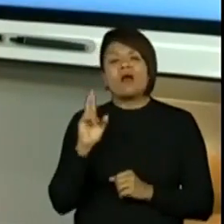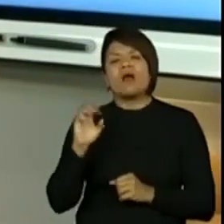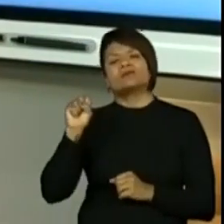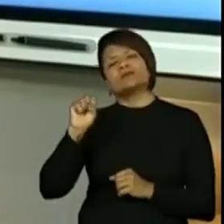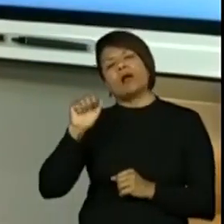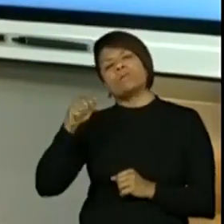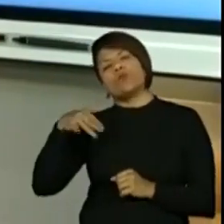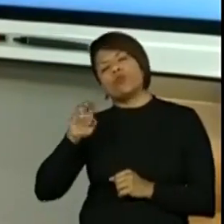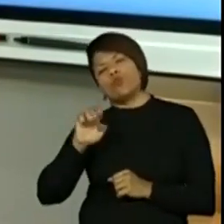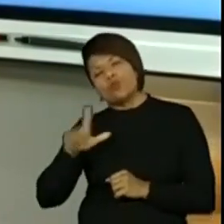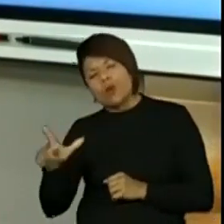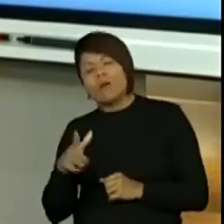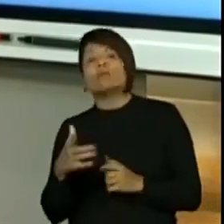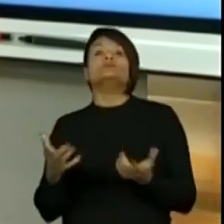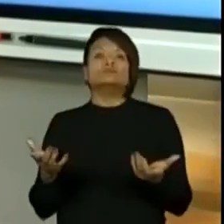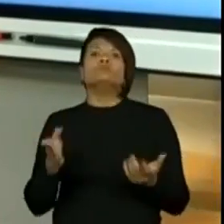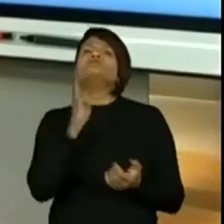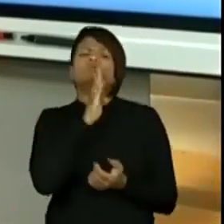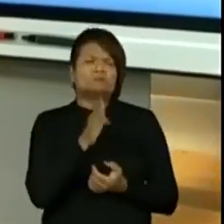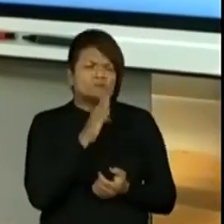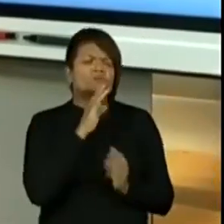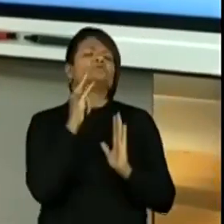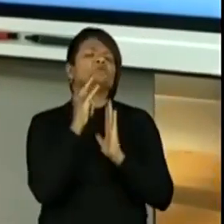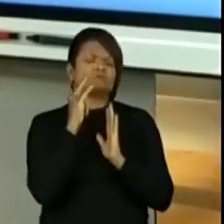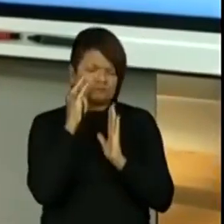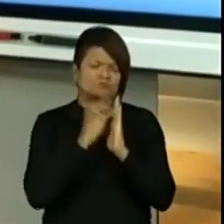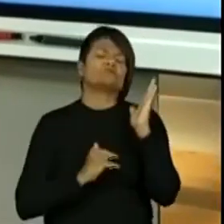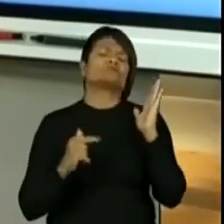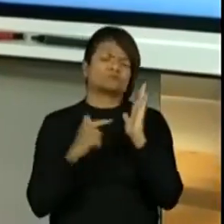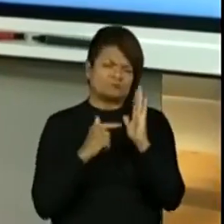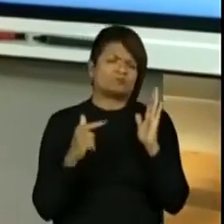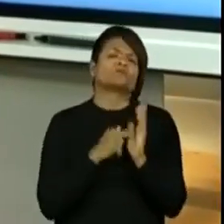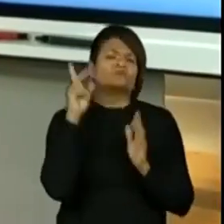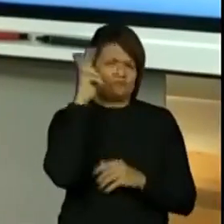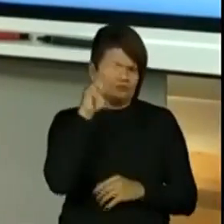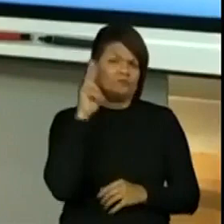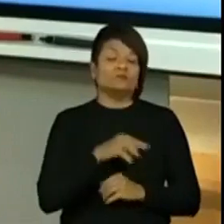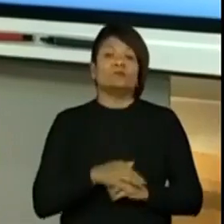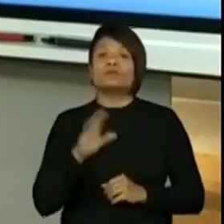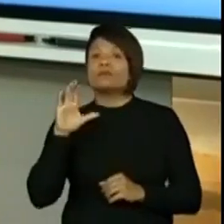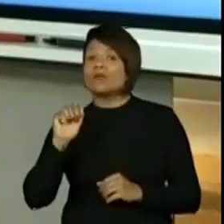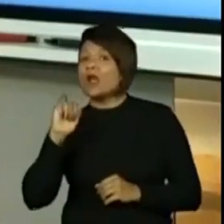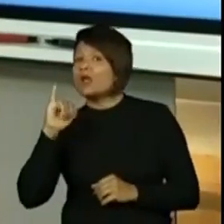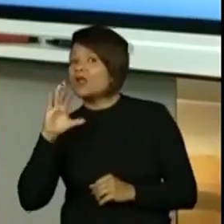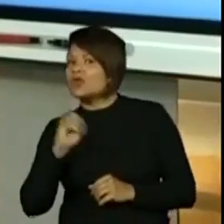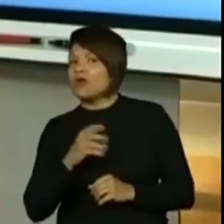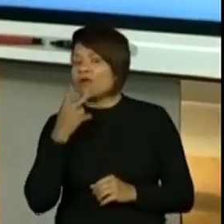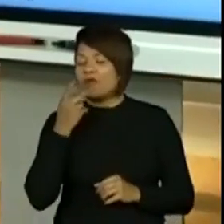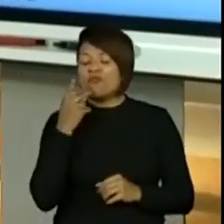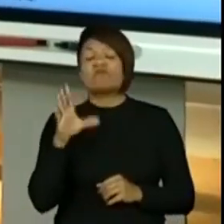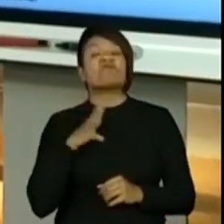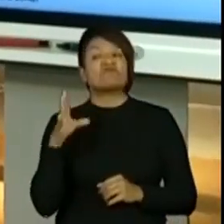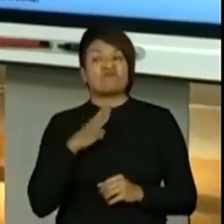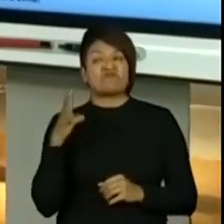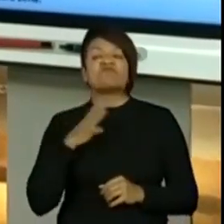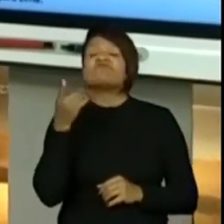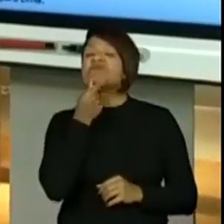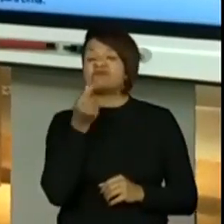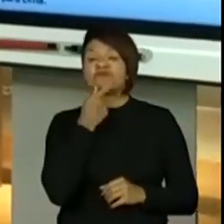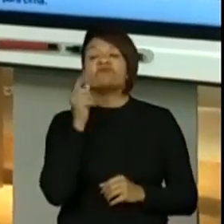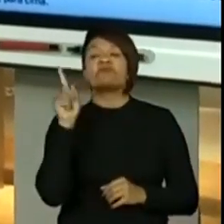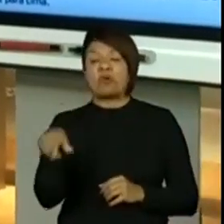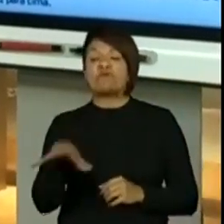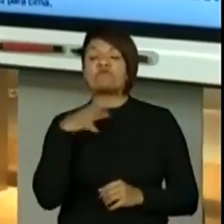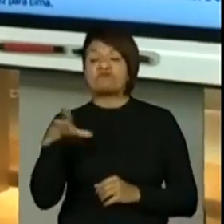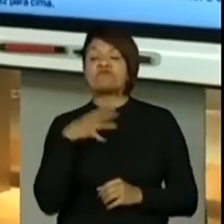eu conheço a história. O Caio falou o seguinte, ele deve ser corajoso. E a gente está vendo que ele é